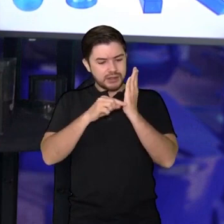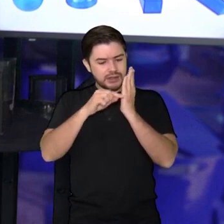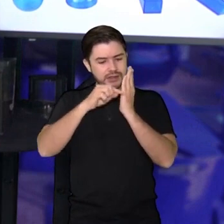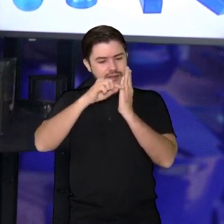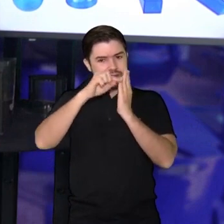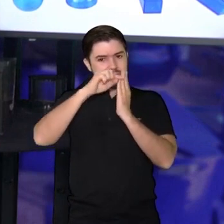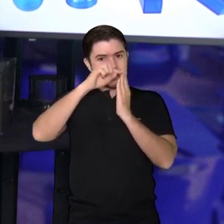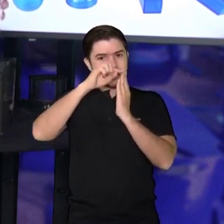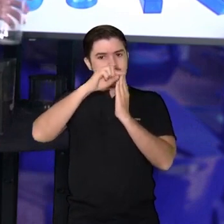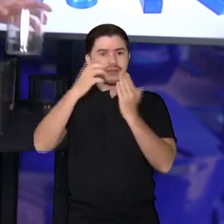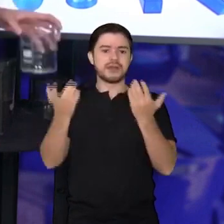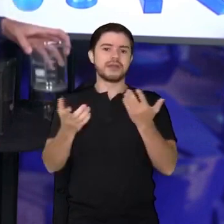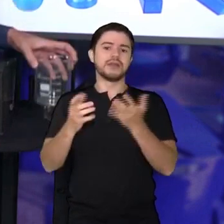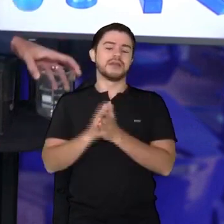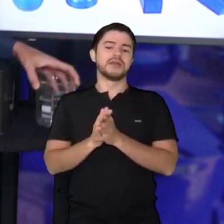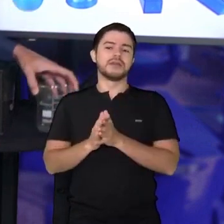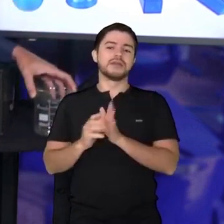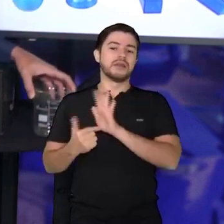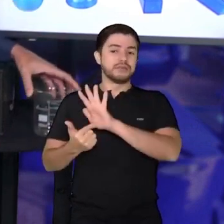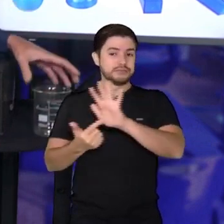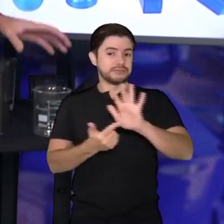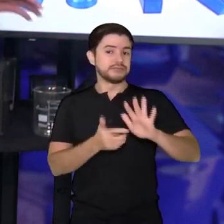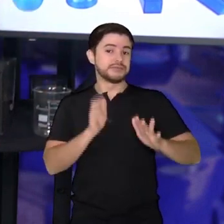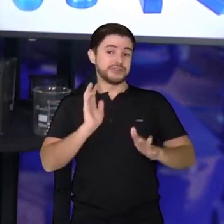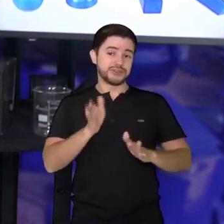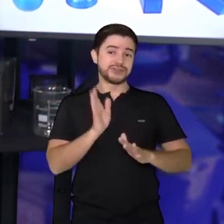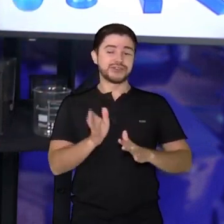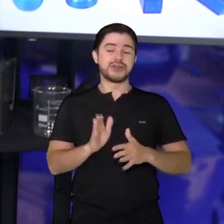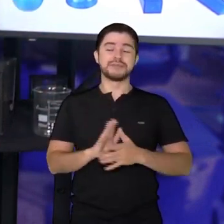já vem determinado o padrão, que